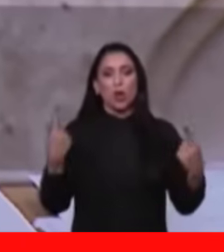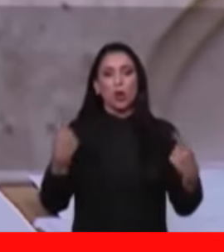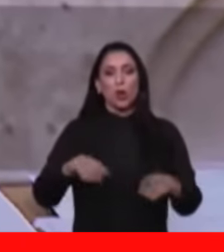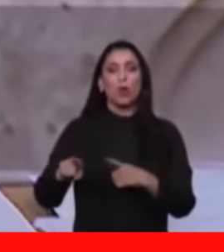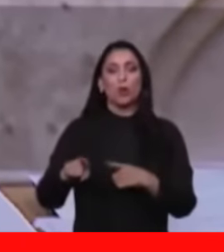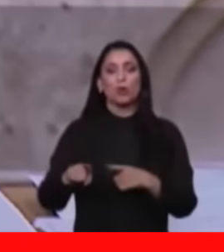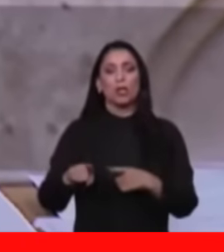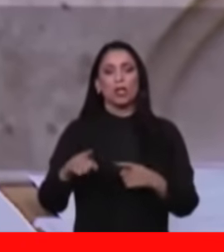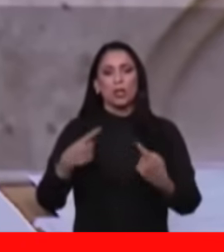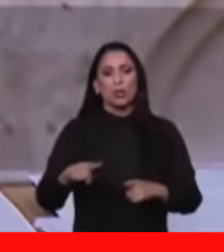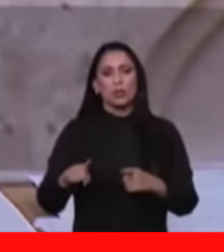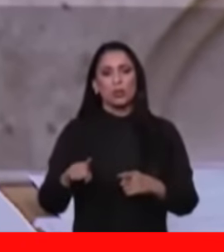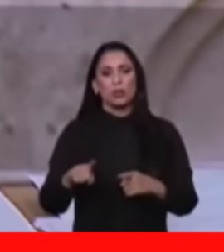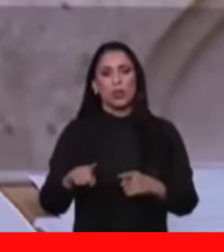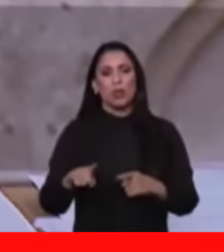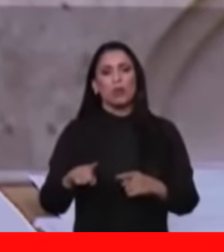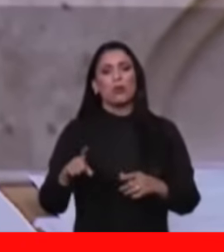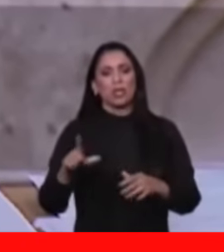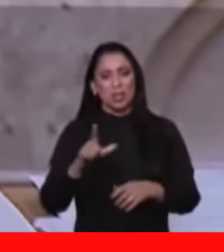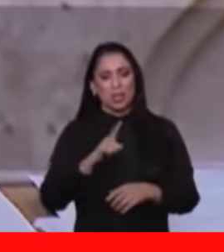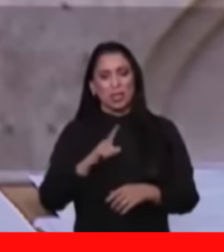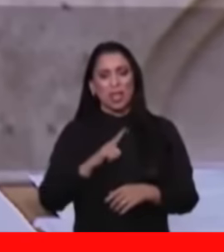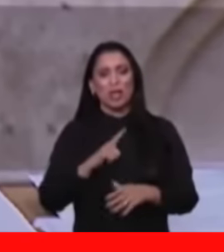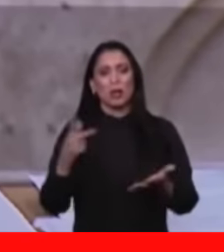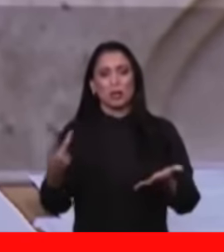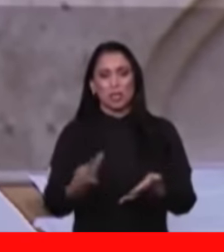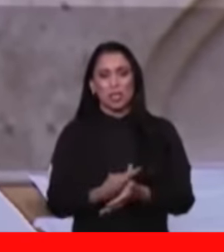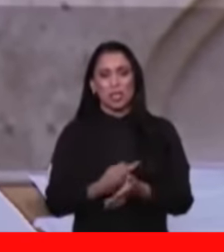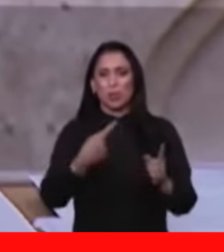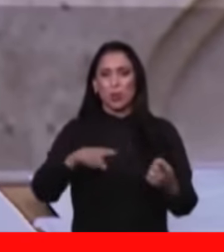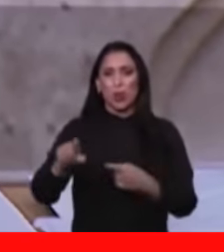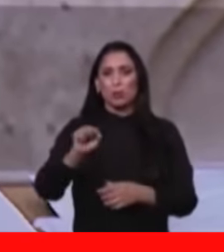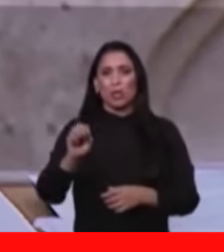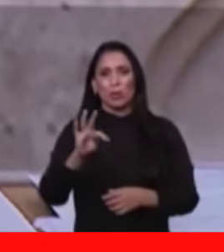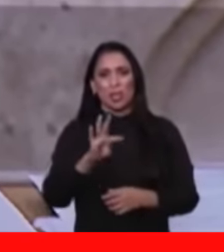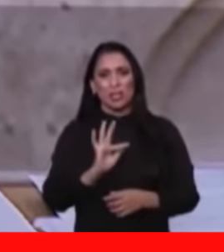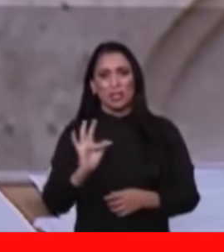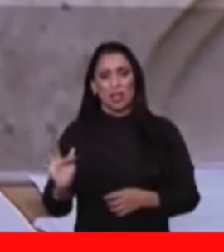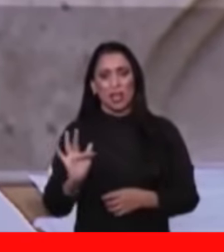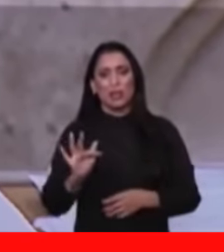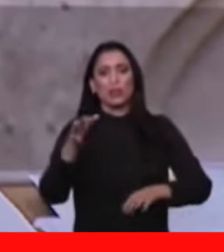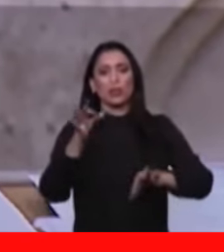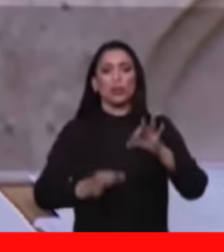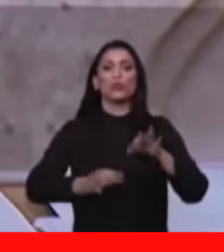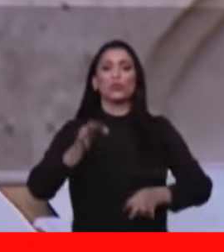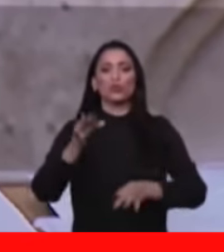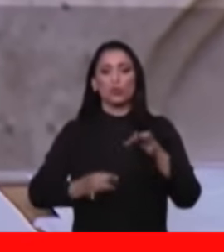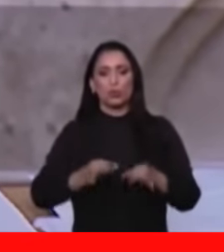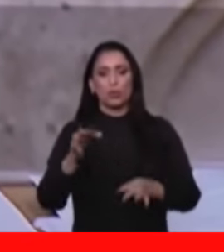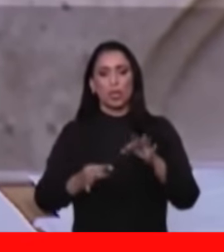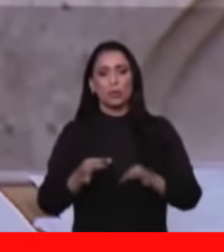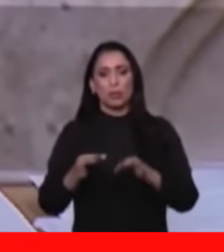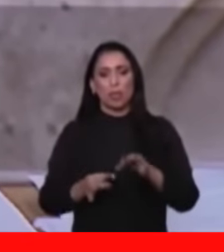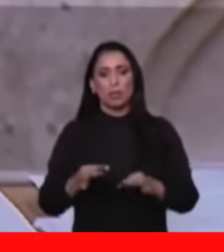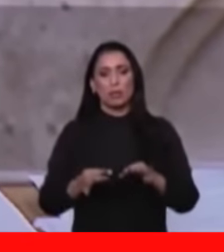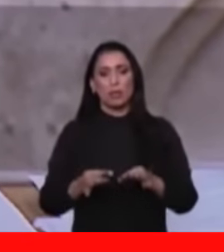sofre pela incompreensão do papel da Suprema Corte ao efetuar julgamentos que